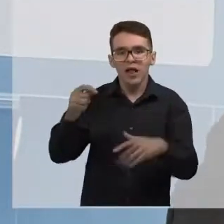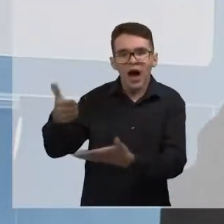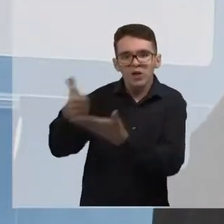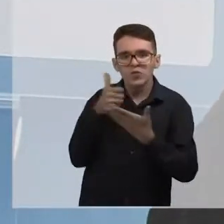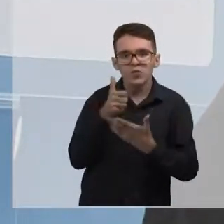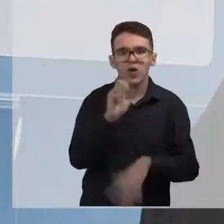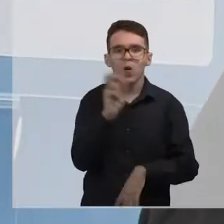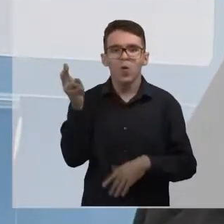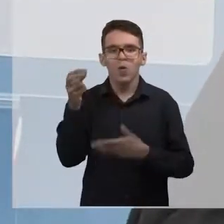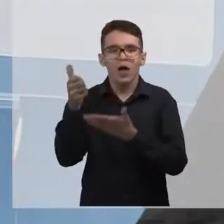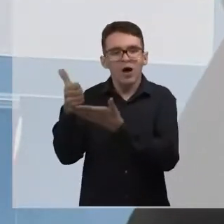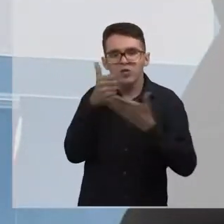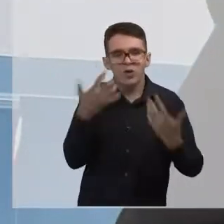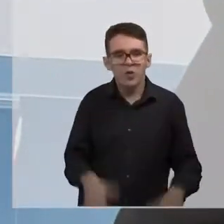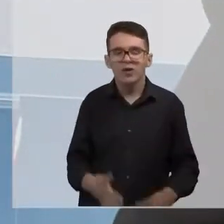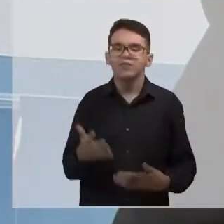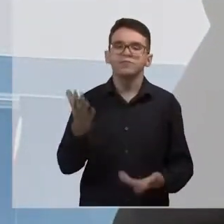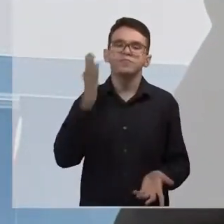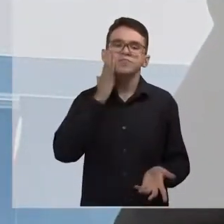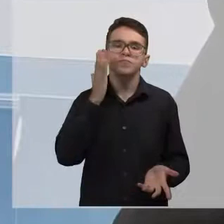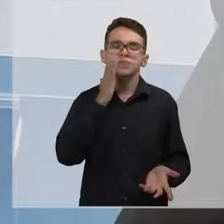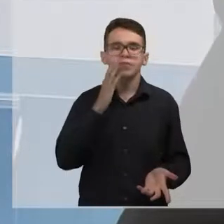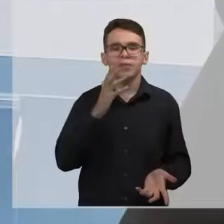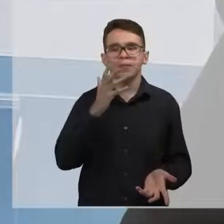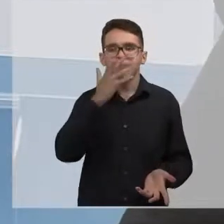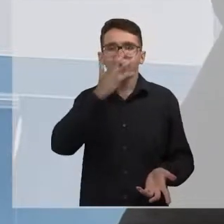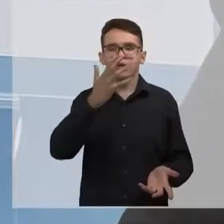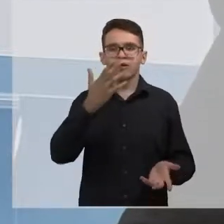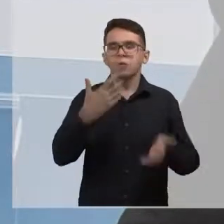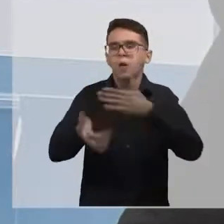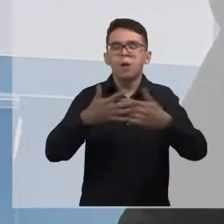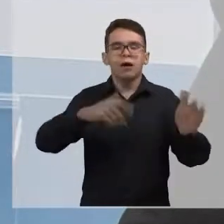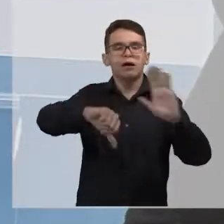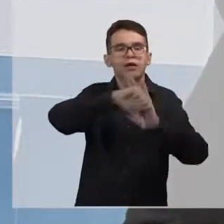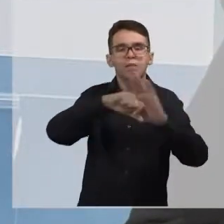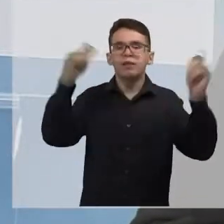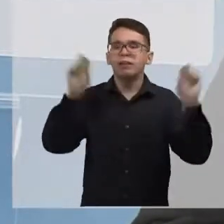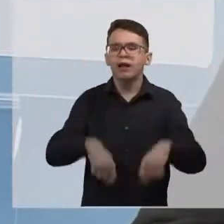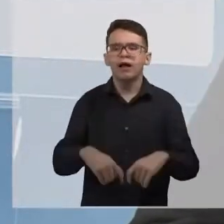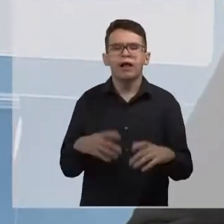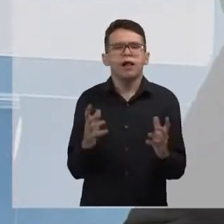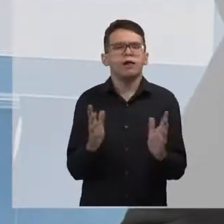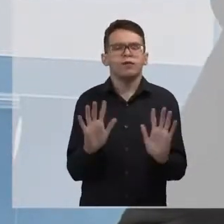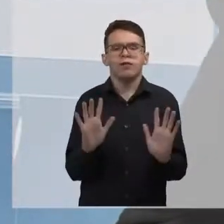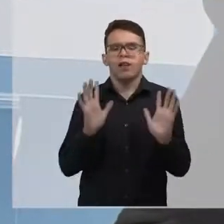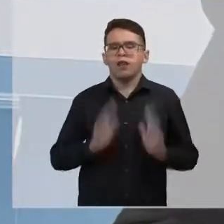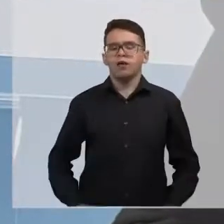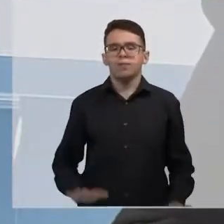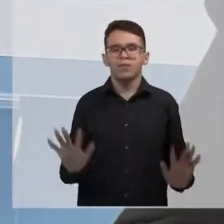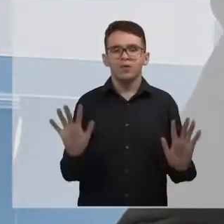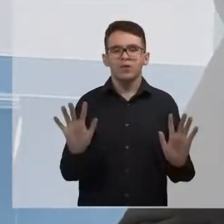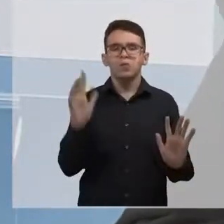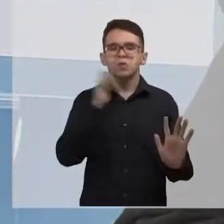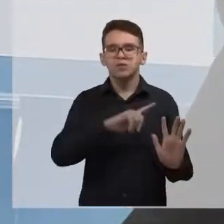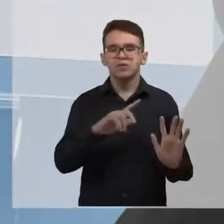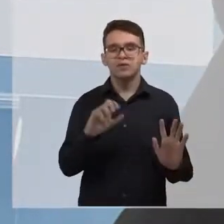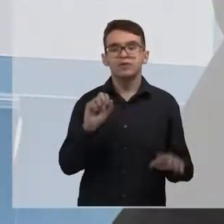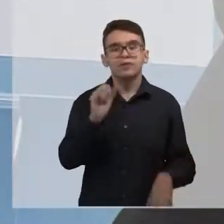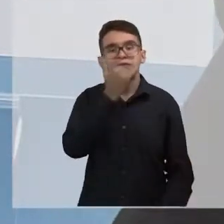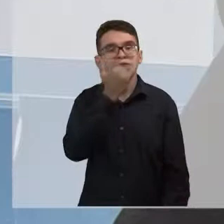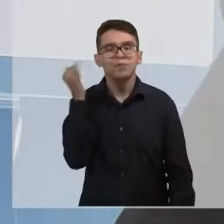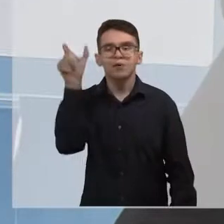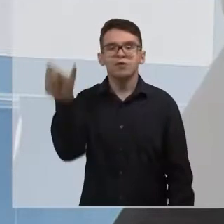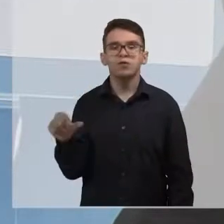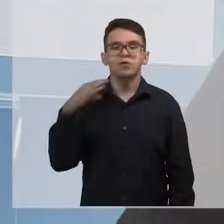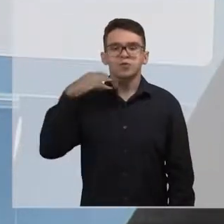que nós temos que acreditar que funciona a justiça brasileira? Esse assunto precisa ser discutido, porque se isso